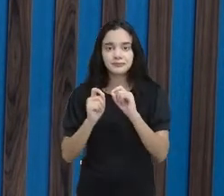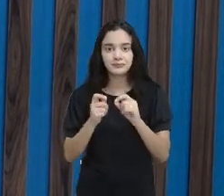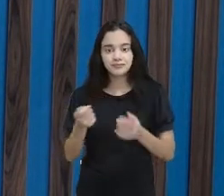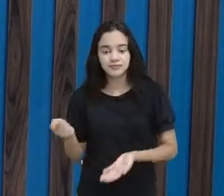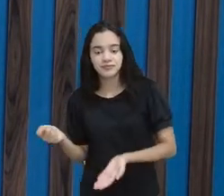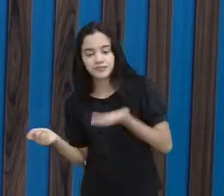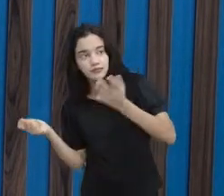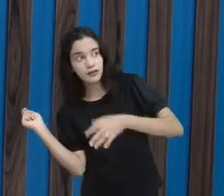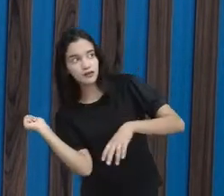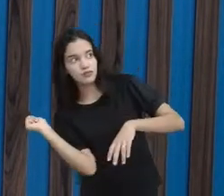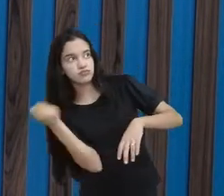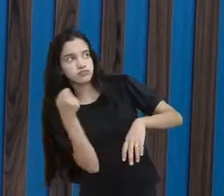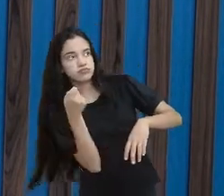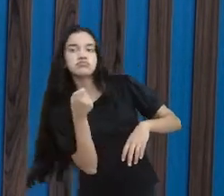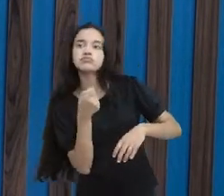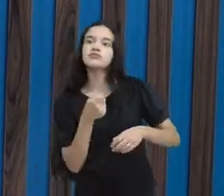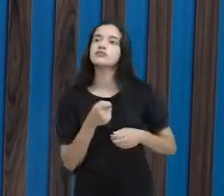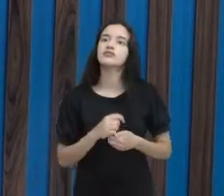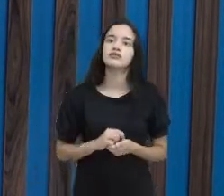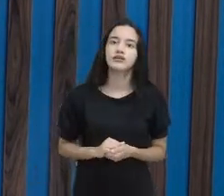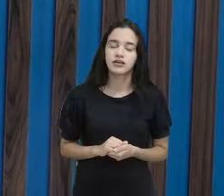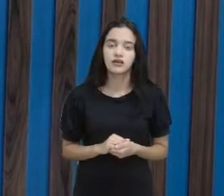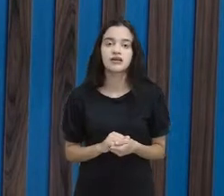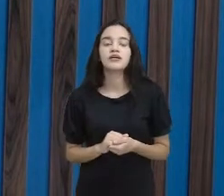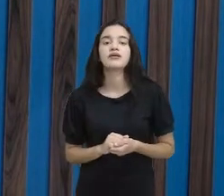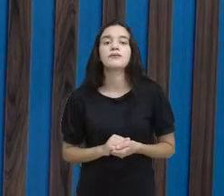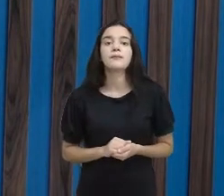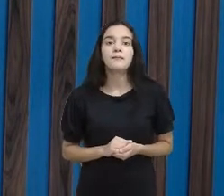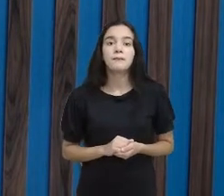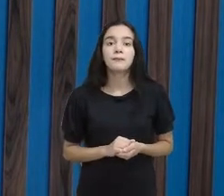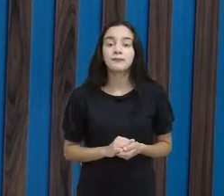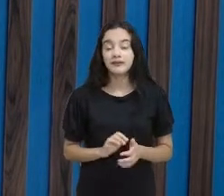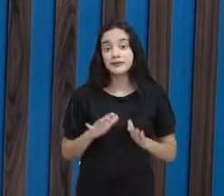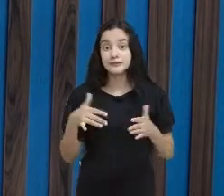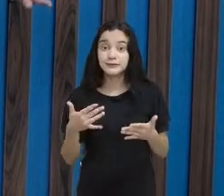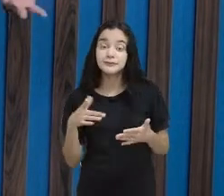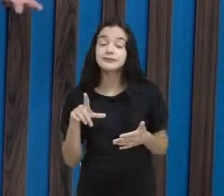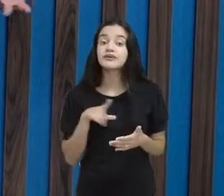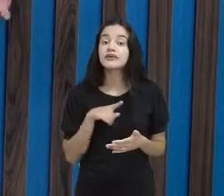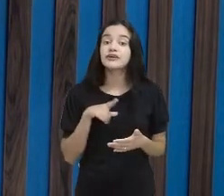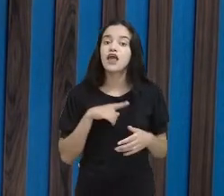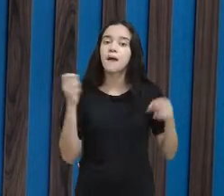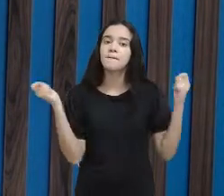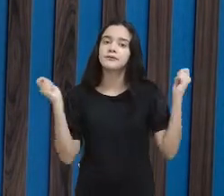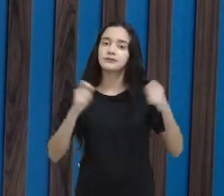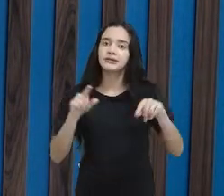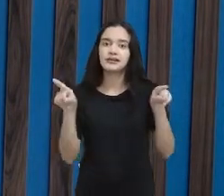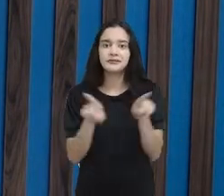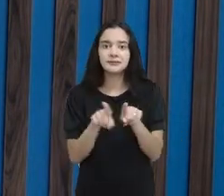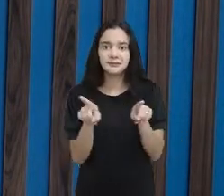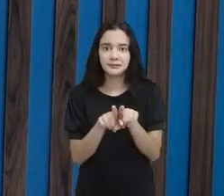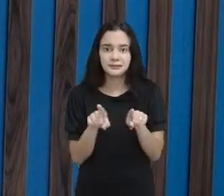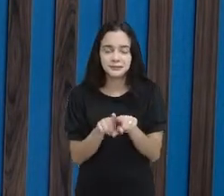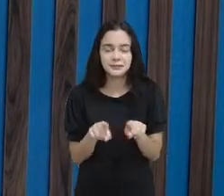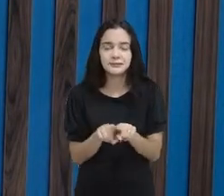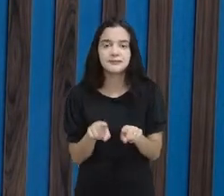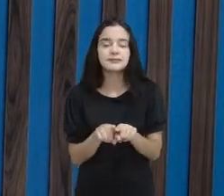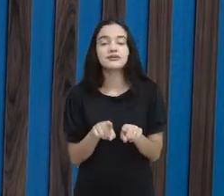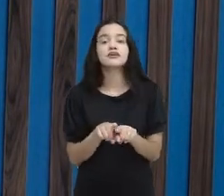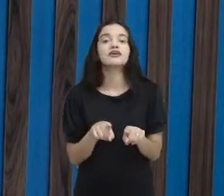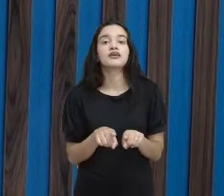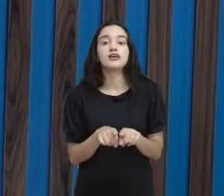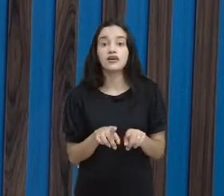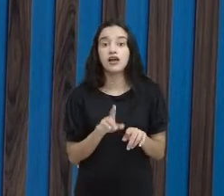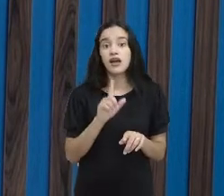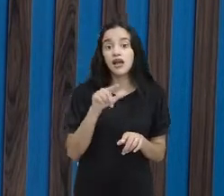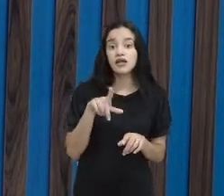diagonal, né? Quando vocês vão lá fazer o saque. E aí tem essa possibilidade, né, do serviço que eu falei. Então, além